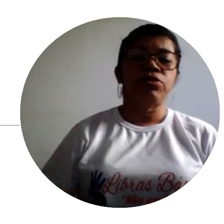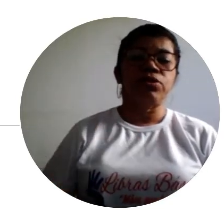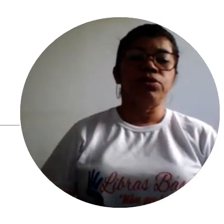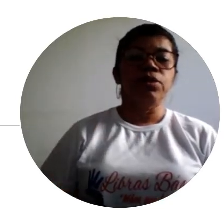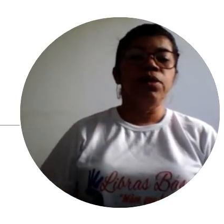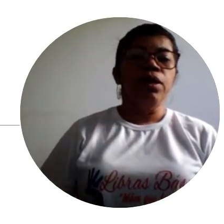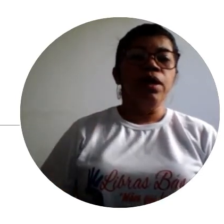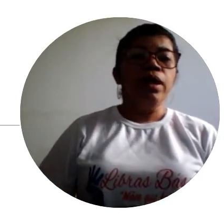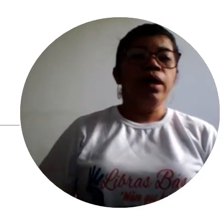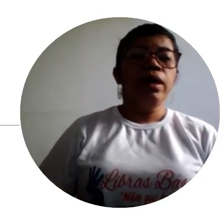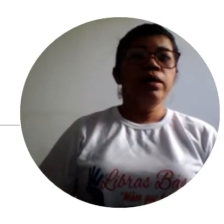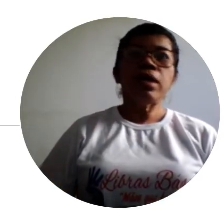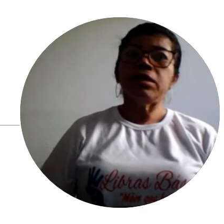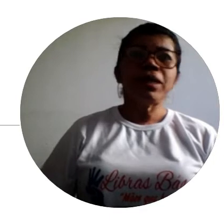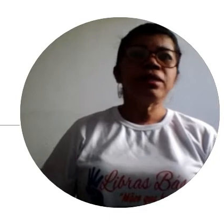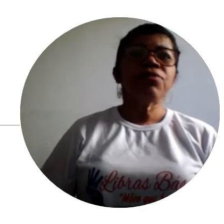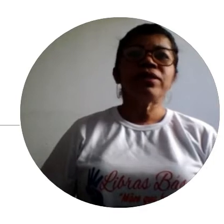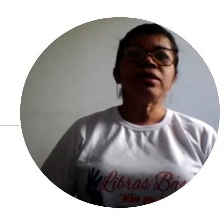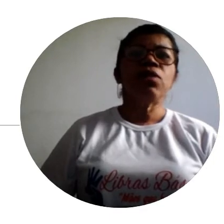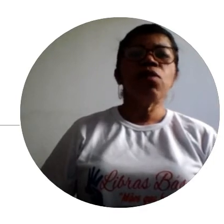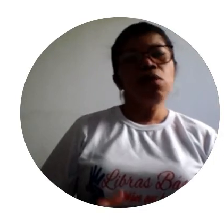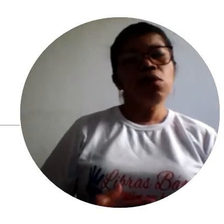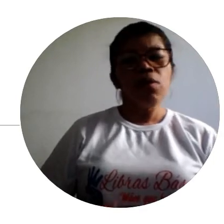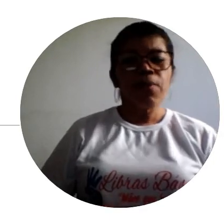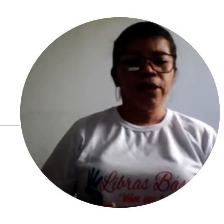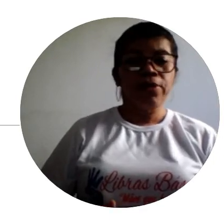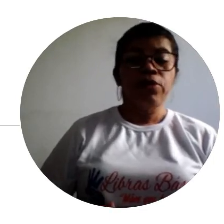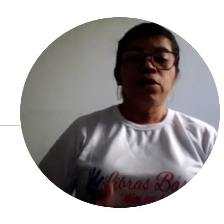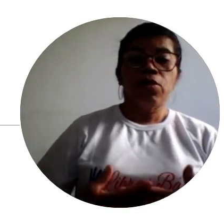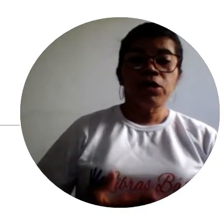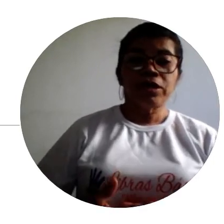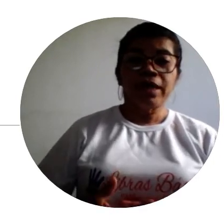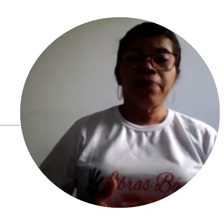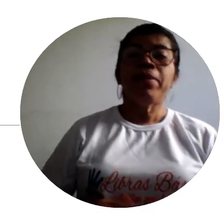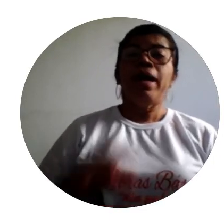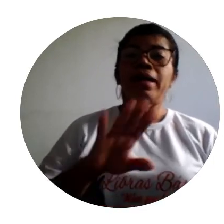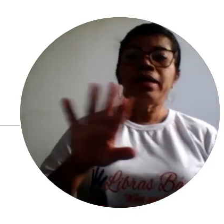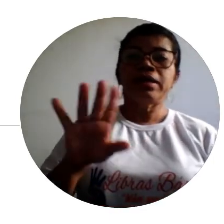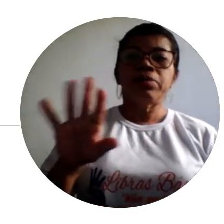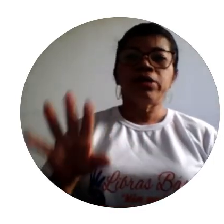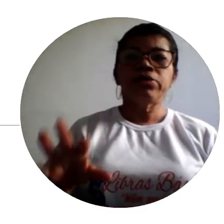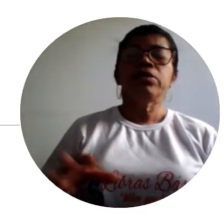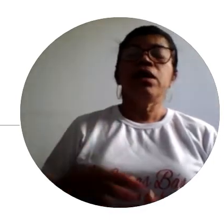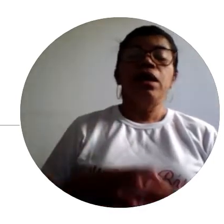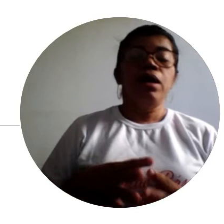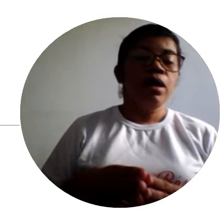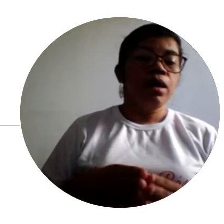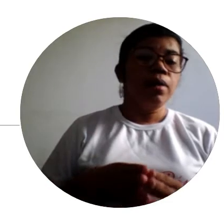parâmetros. E a expressão facial ou corporal? Como a gente sabe, além das